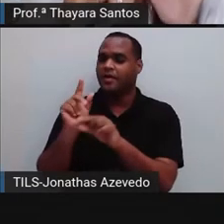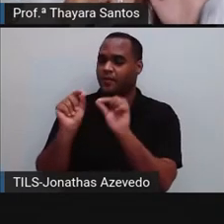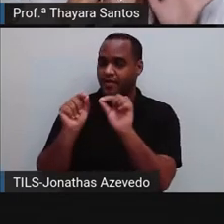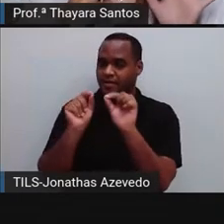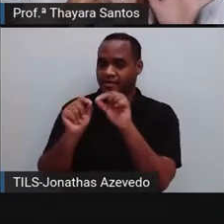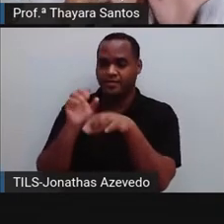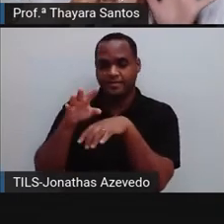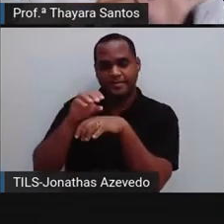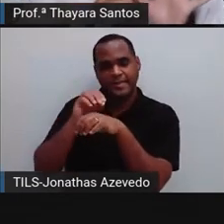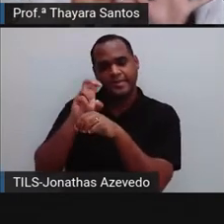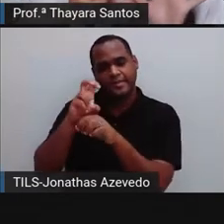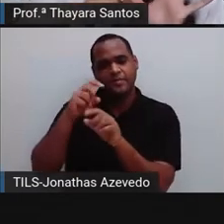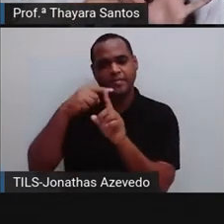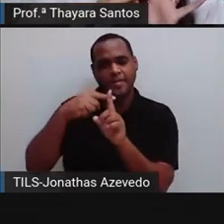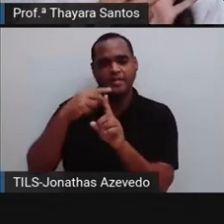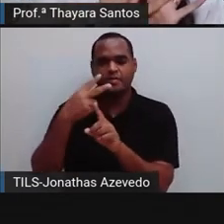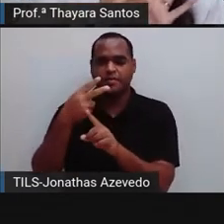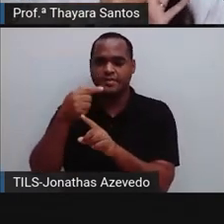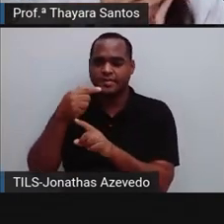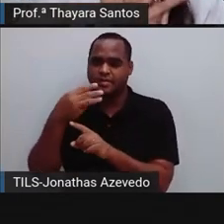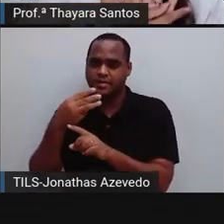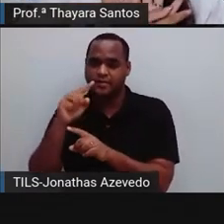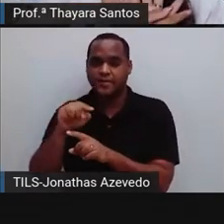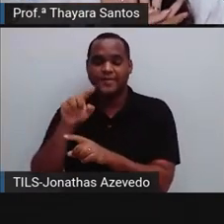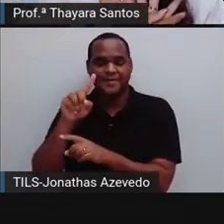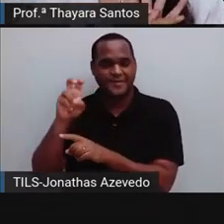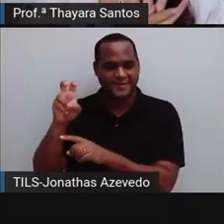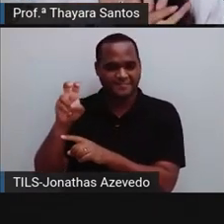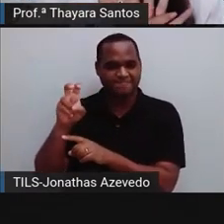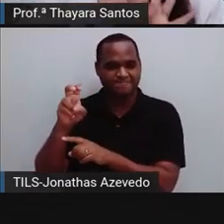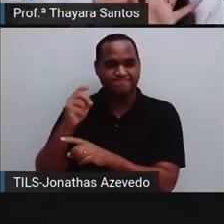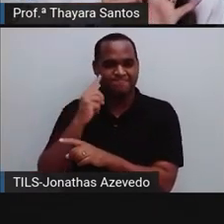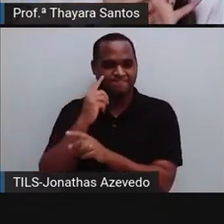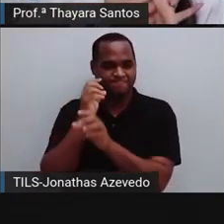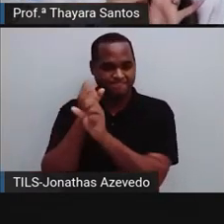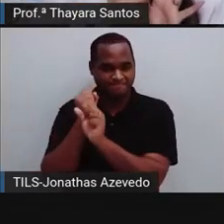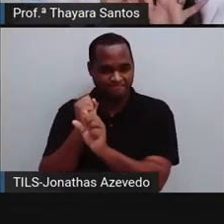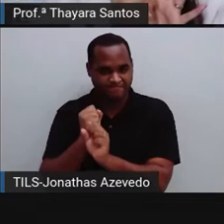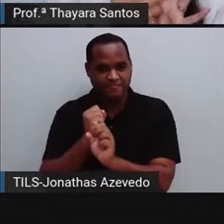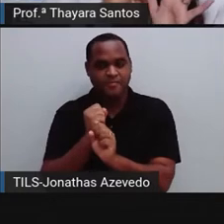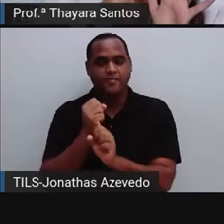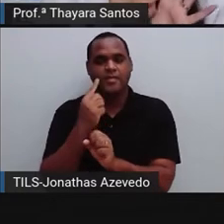pegar 5 mais 273,15, que vai dar